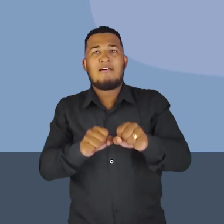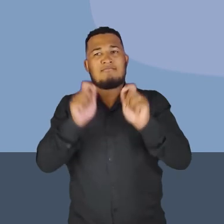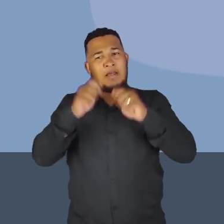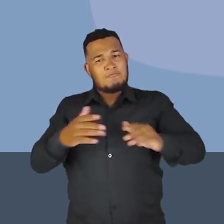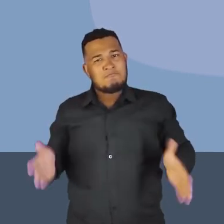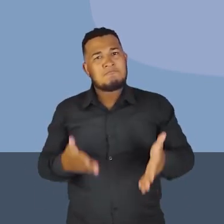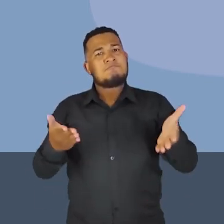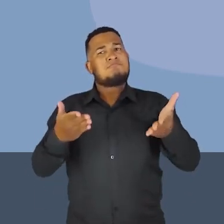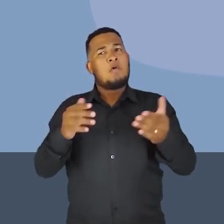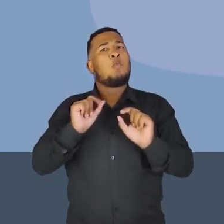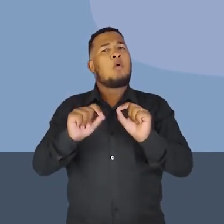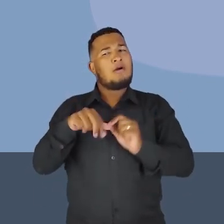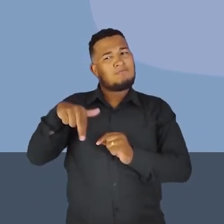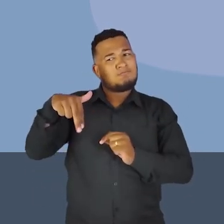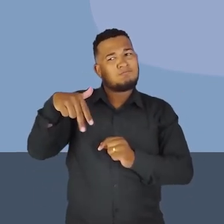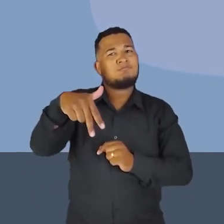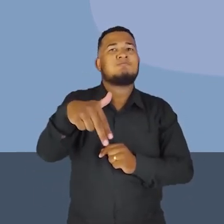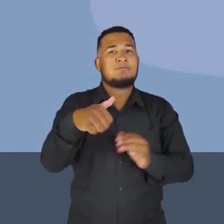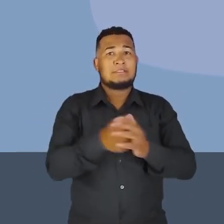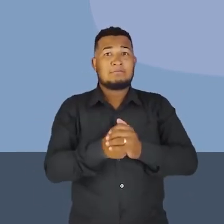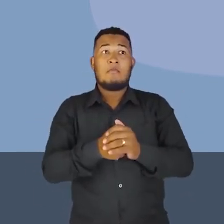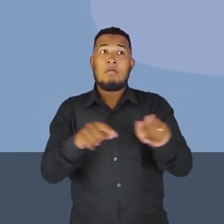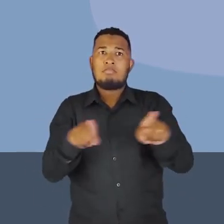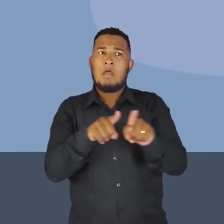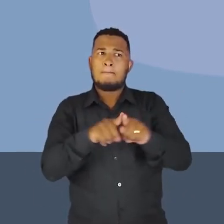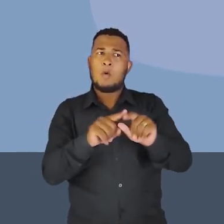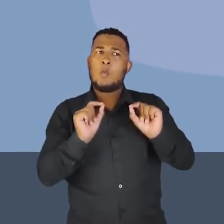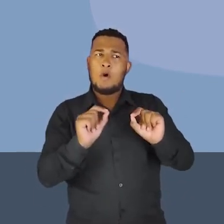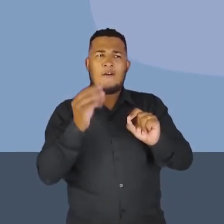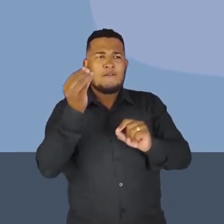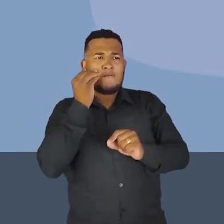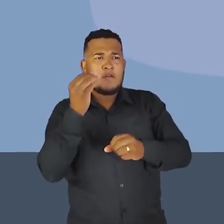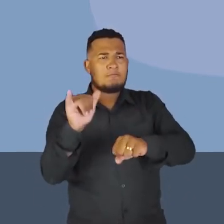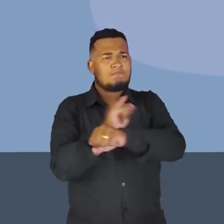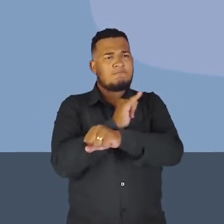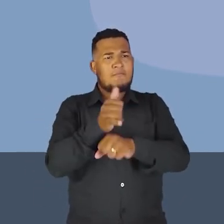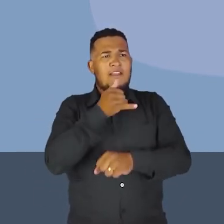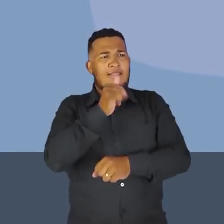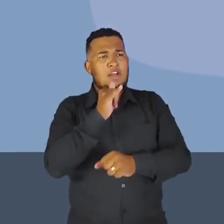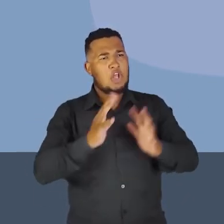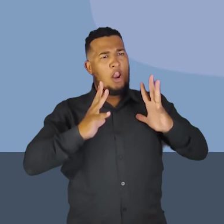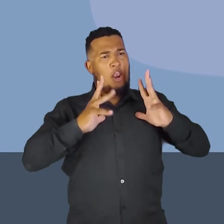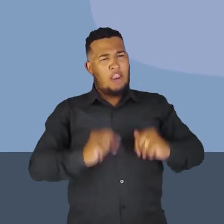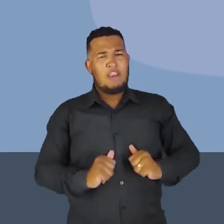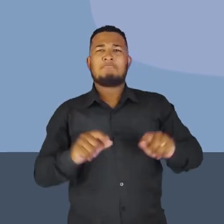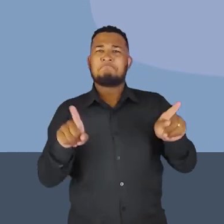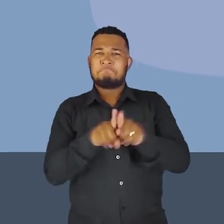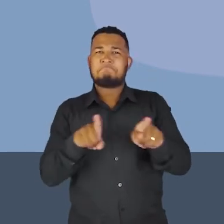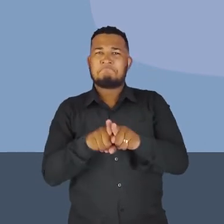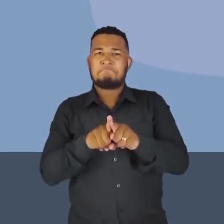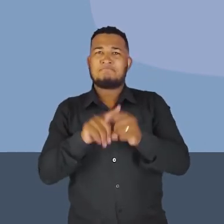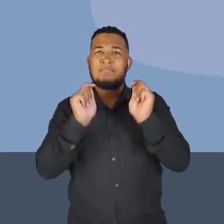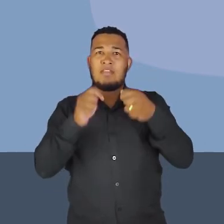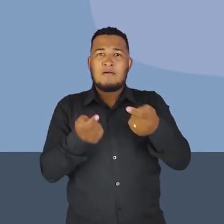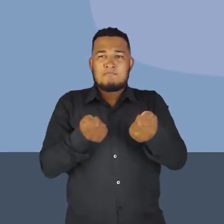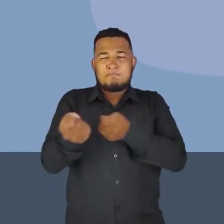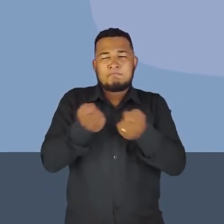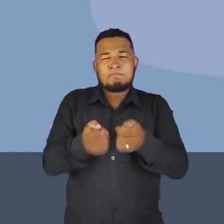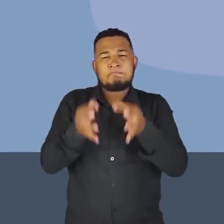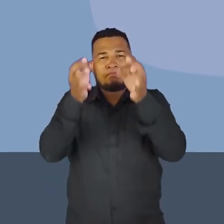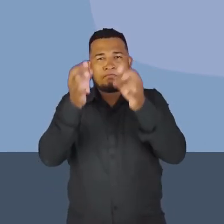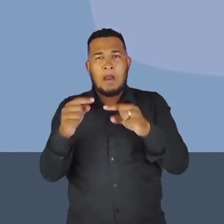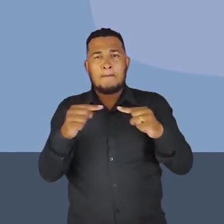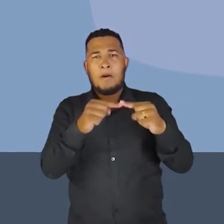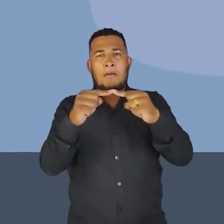às caminhadas. Investir em fontes limpas e renováveis de energia, implementar o gerenciamento adequado